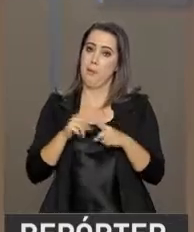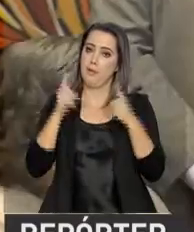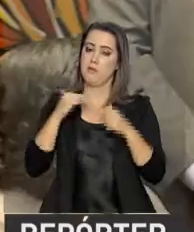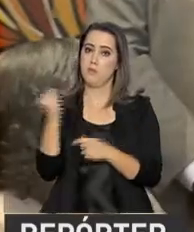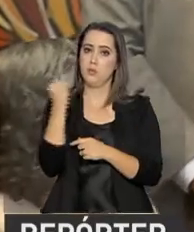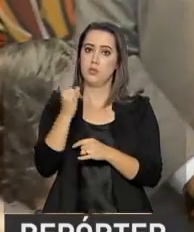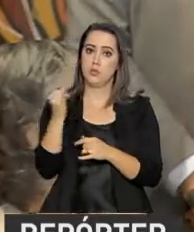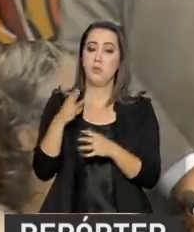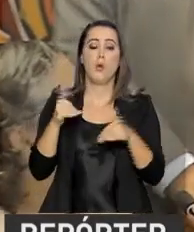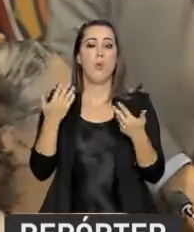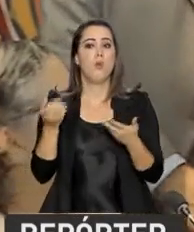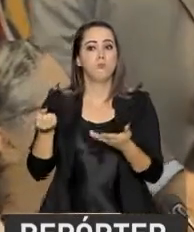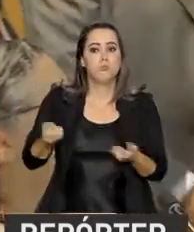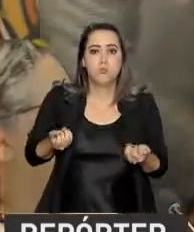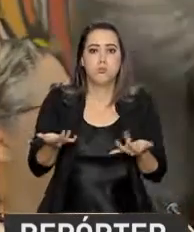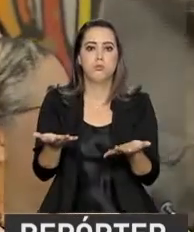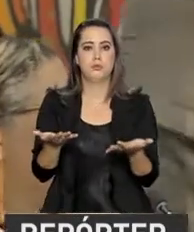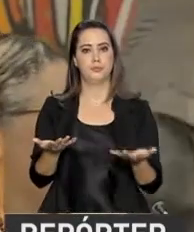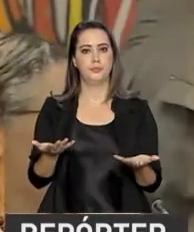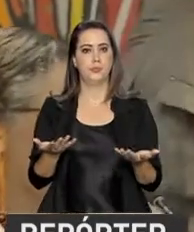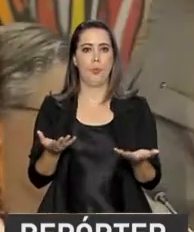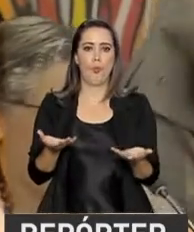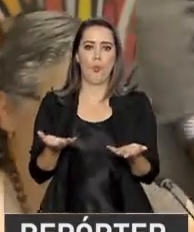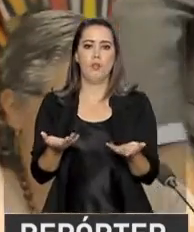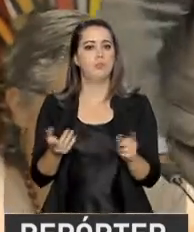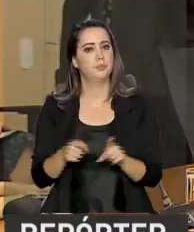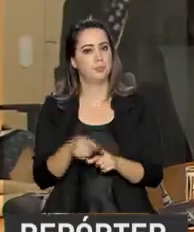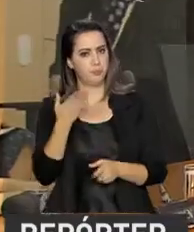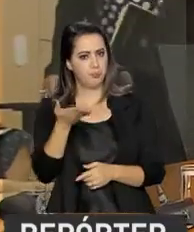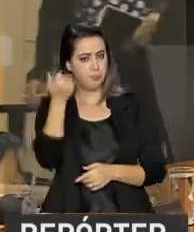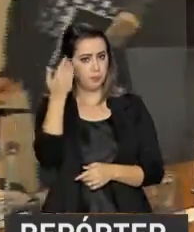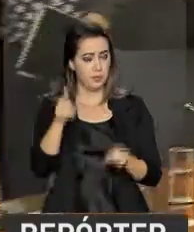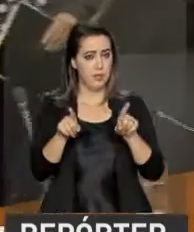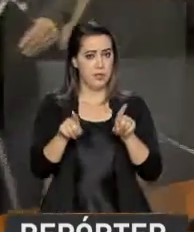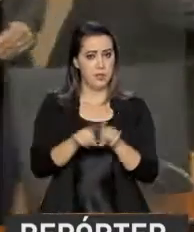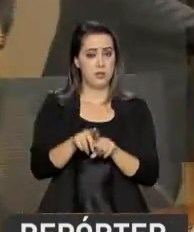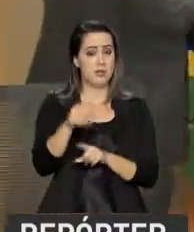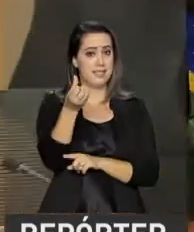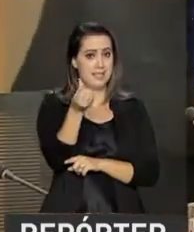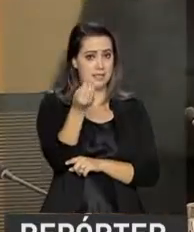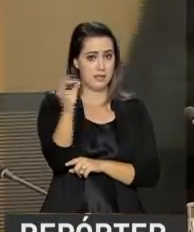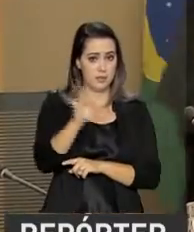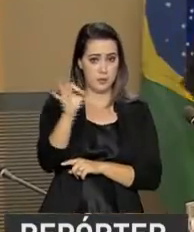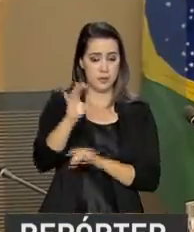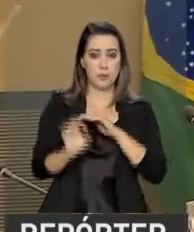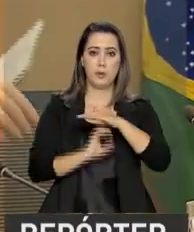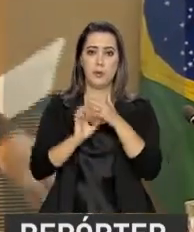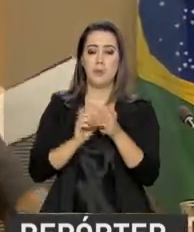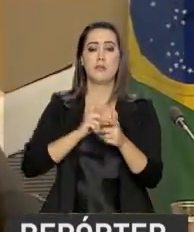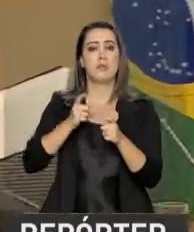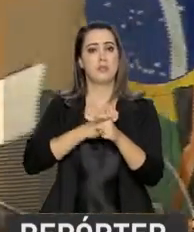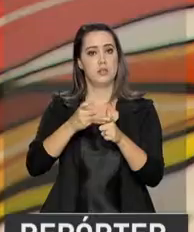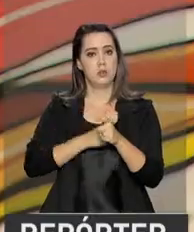lançada em outubro por meio de decreto a medida prevê descontos de até 60% para empresas devedoras